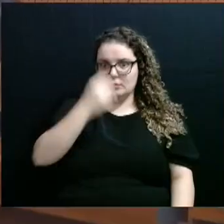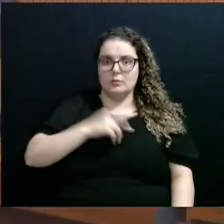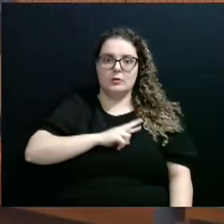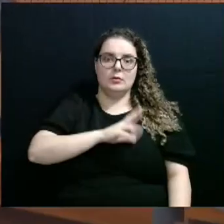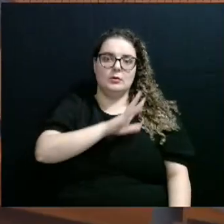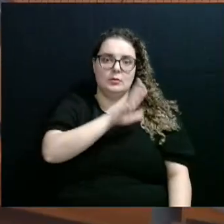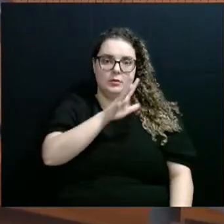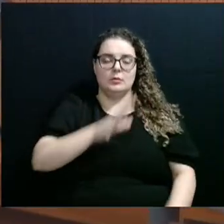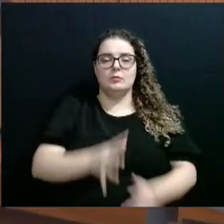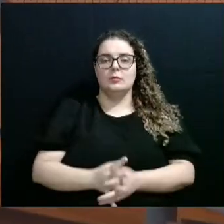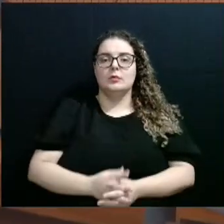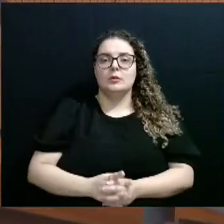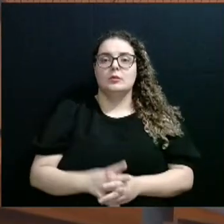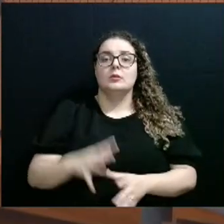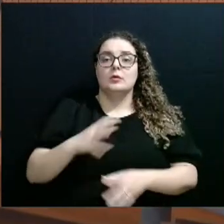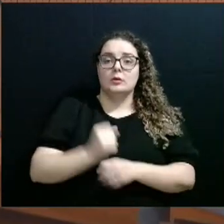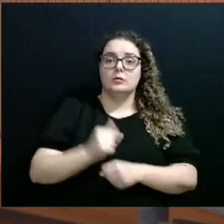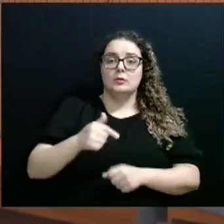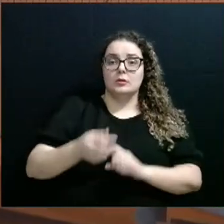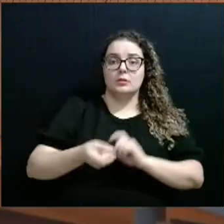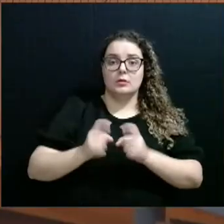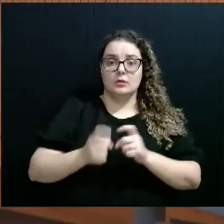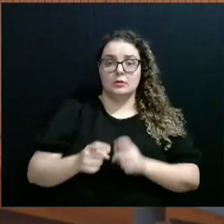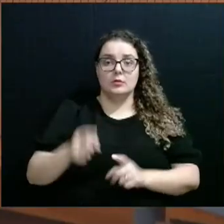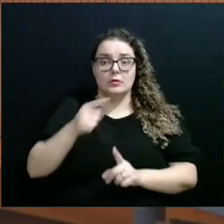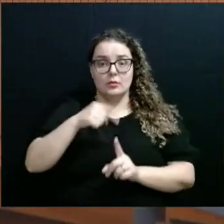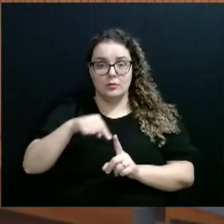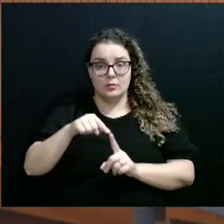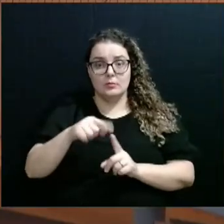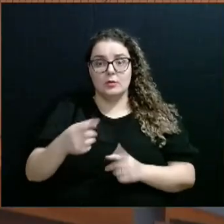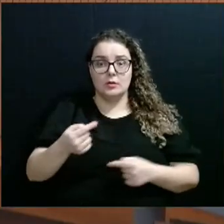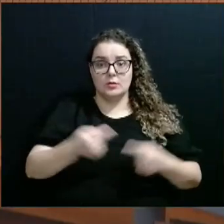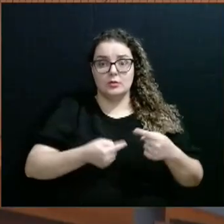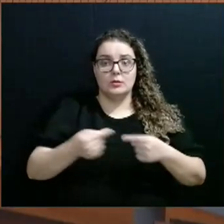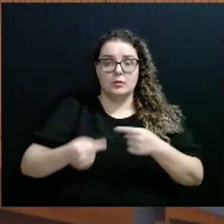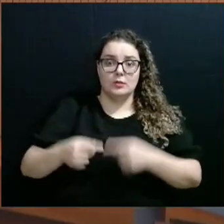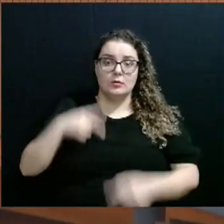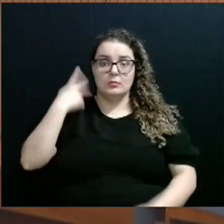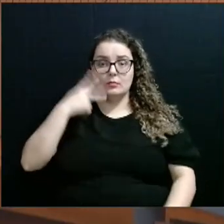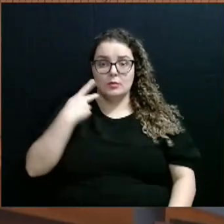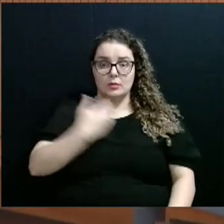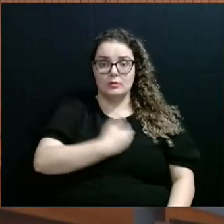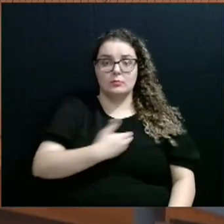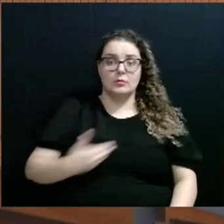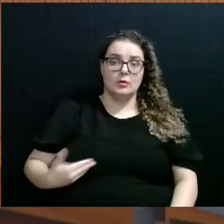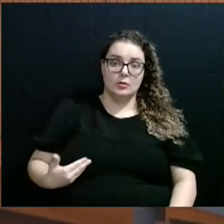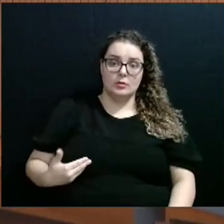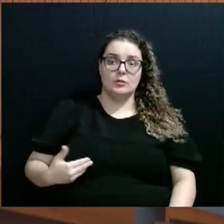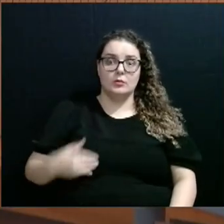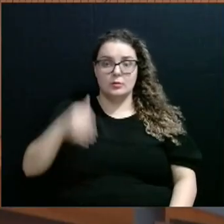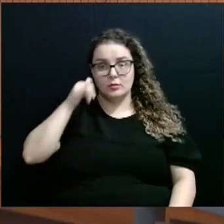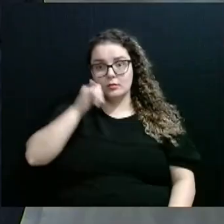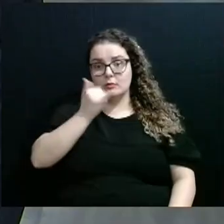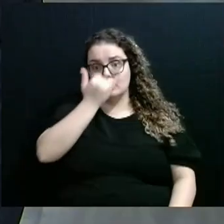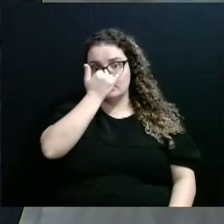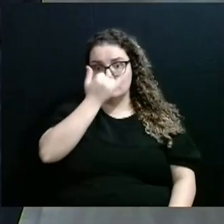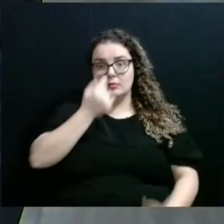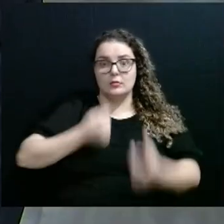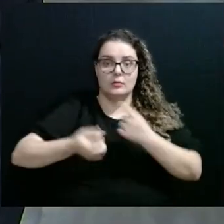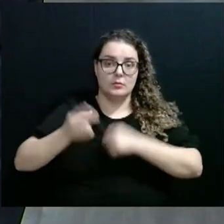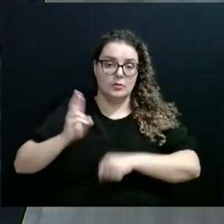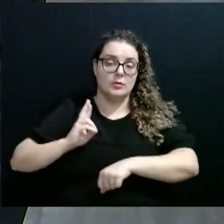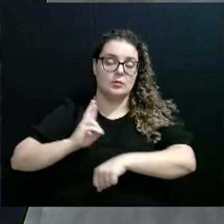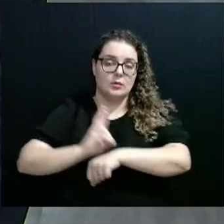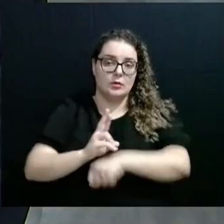foram 7 reuniões com o objetivo de debater políticas públicas sobre prevenção dos recursos naturais da cidade. Com muita